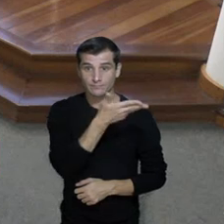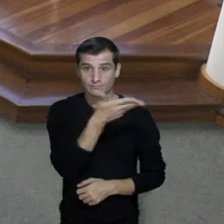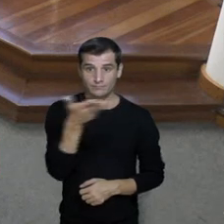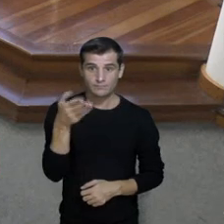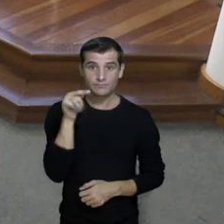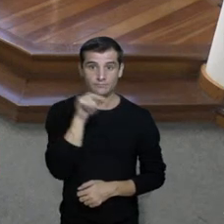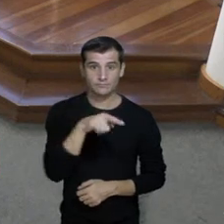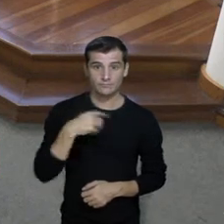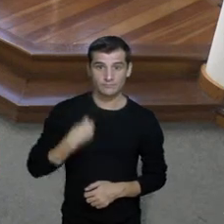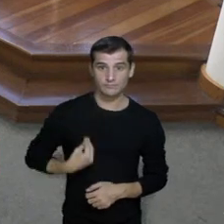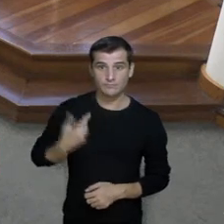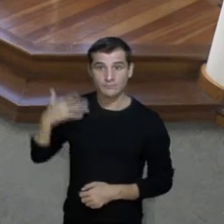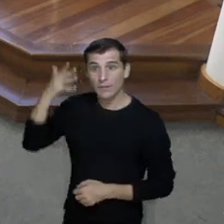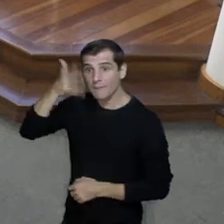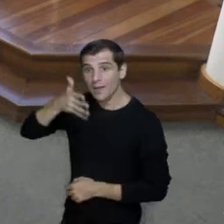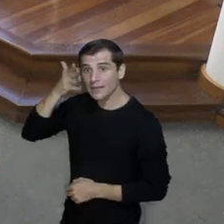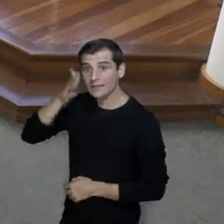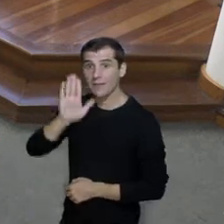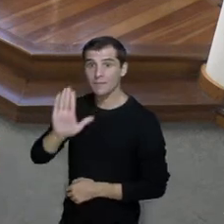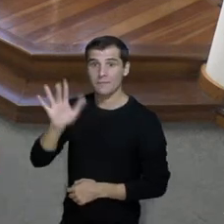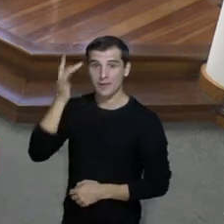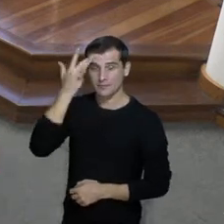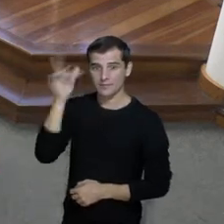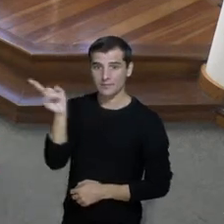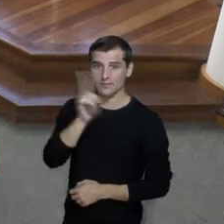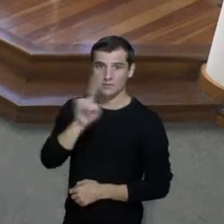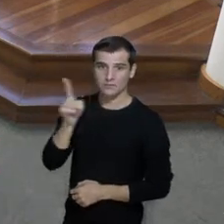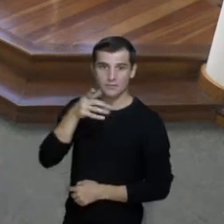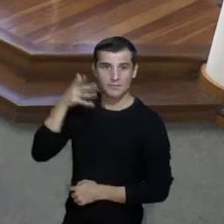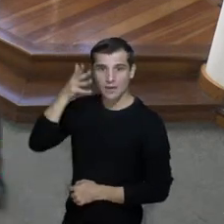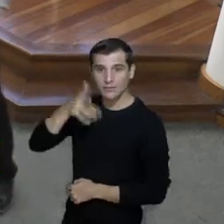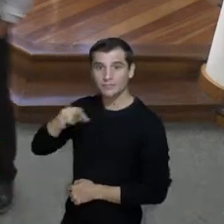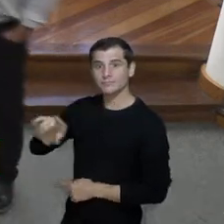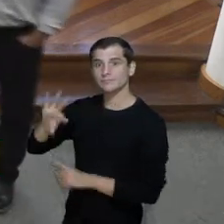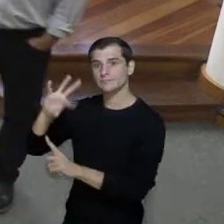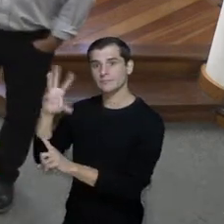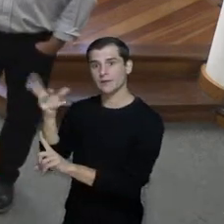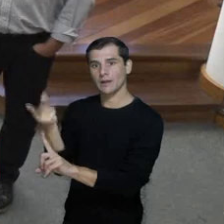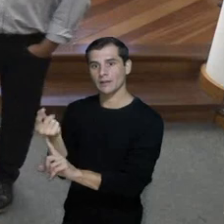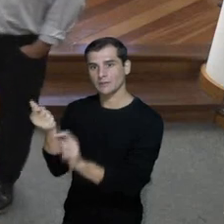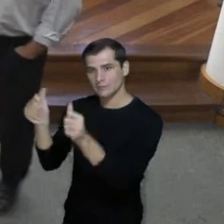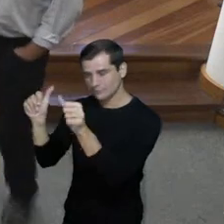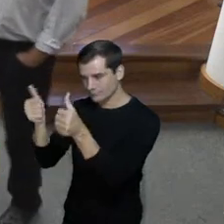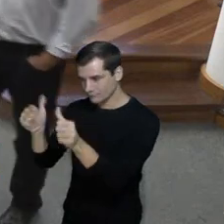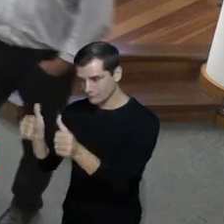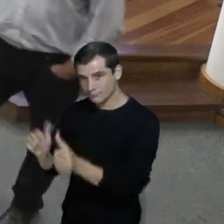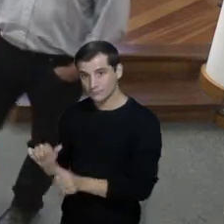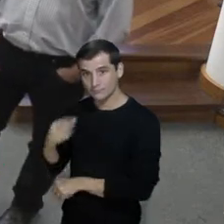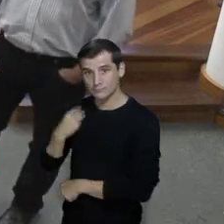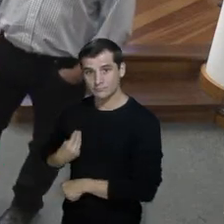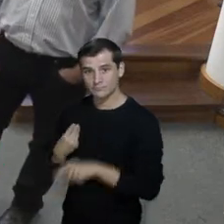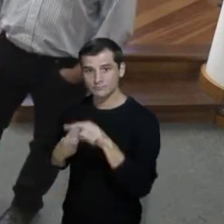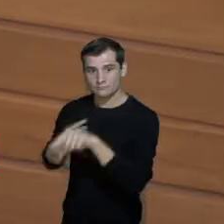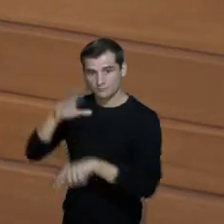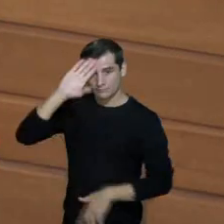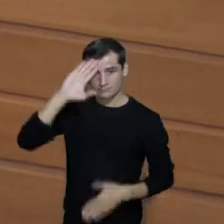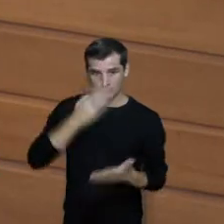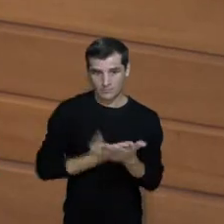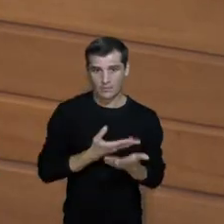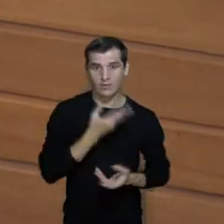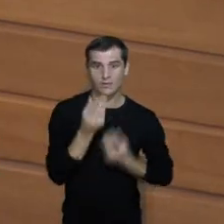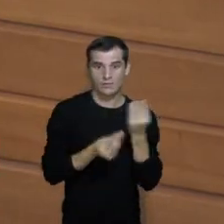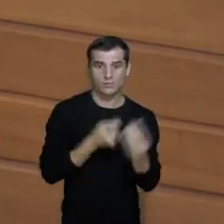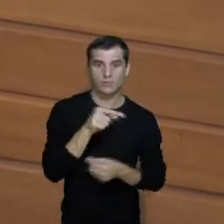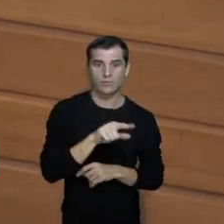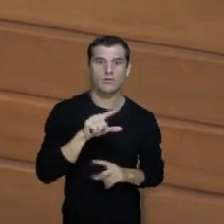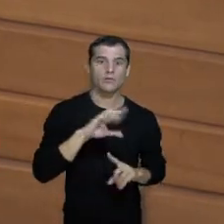não sabe da palestra sou artista plástico eu eu realmente acredito na arte como um